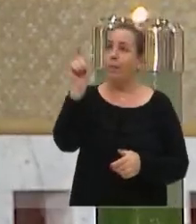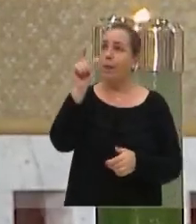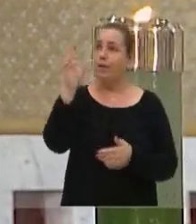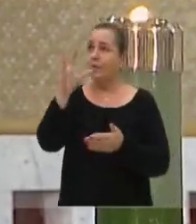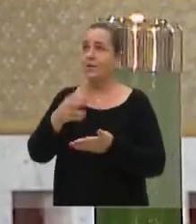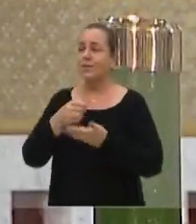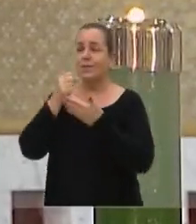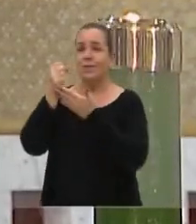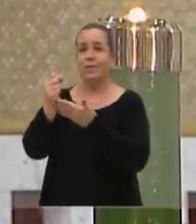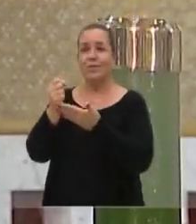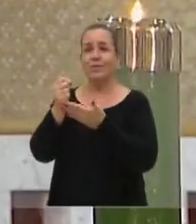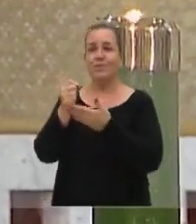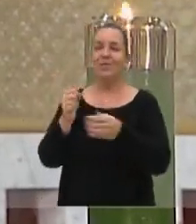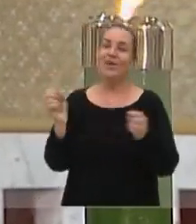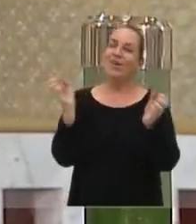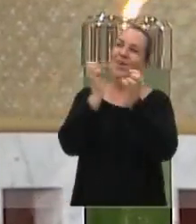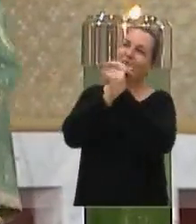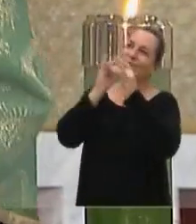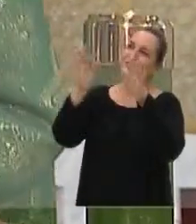Palavra da salvação.